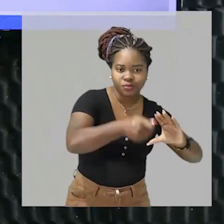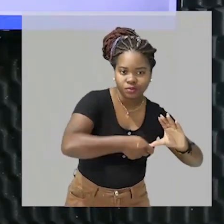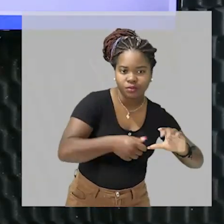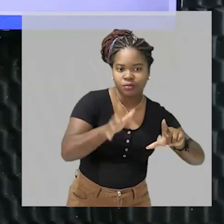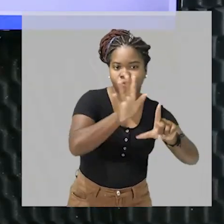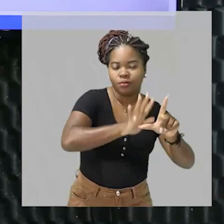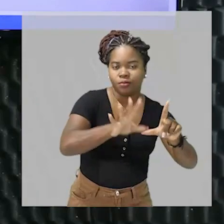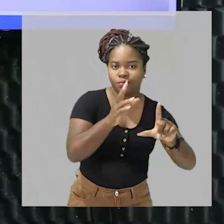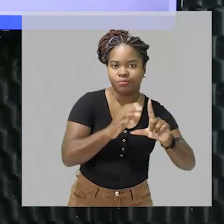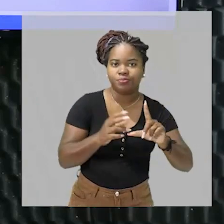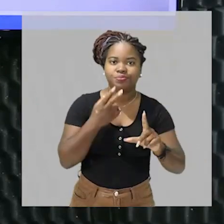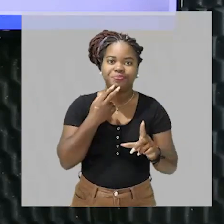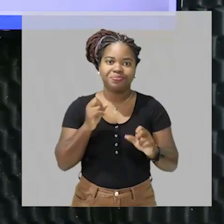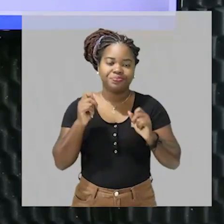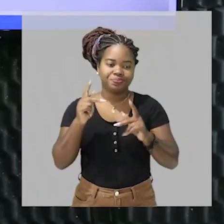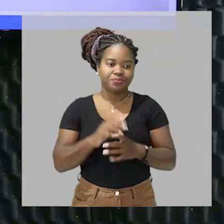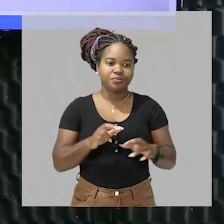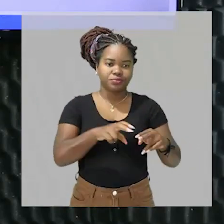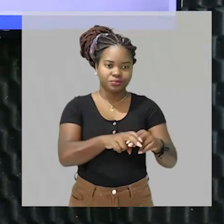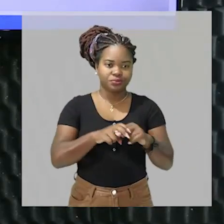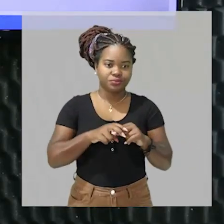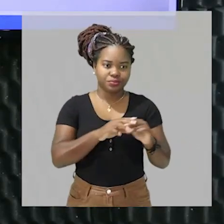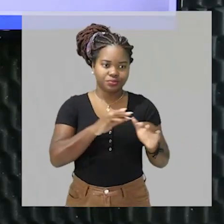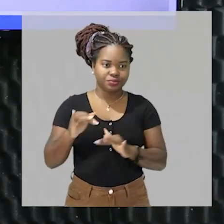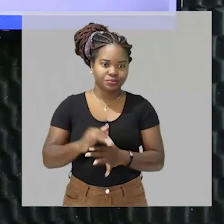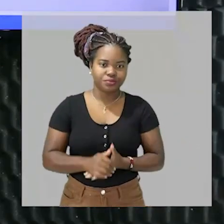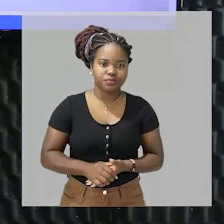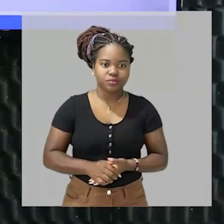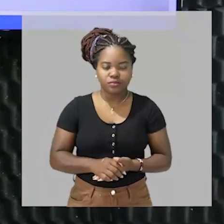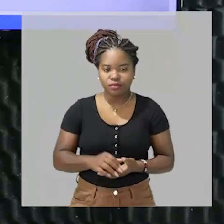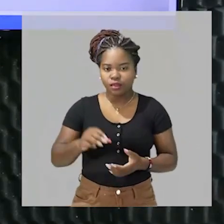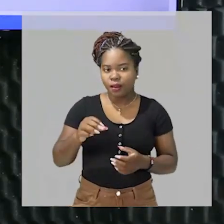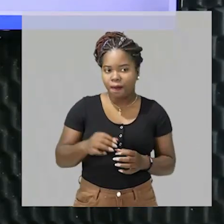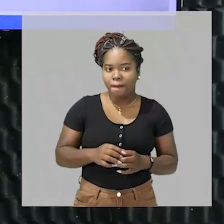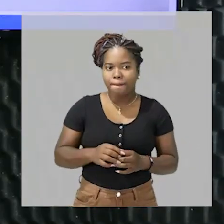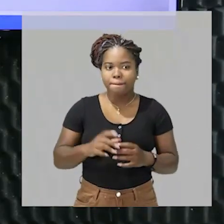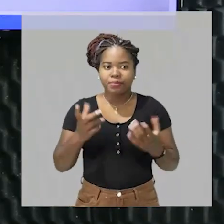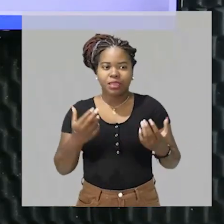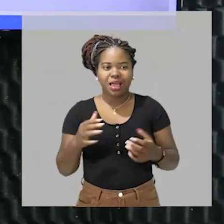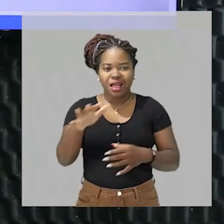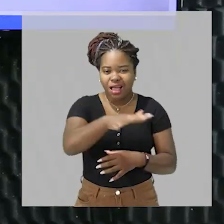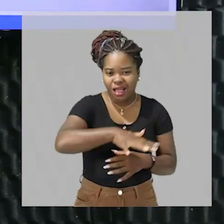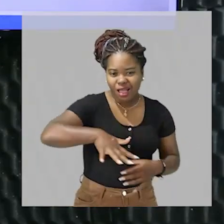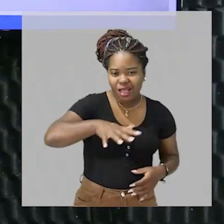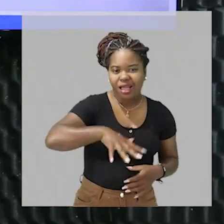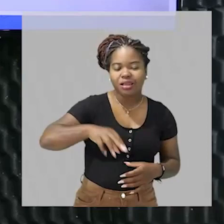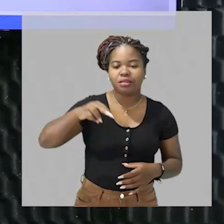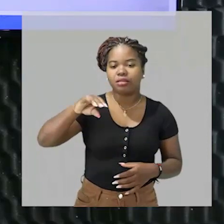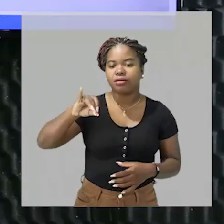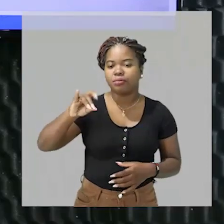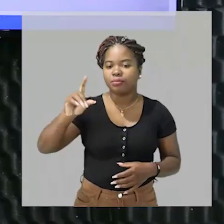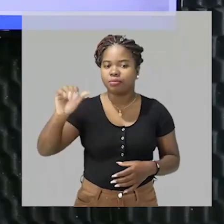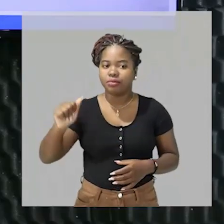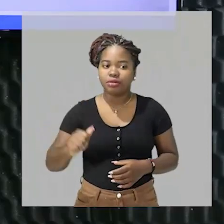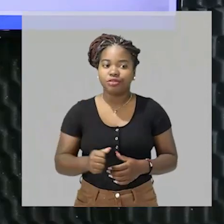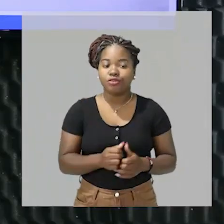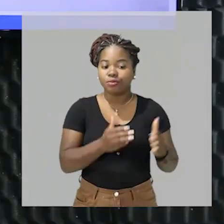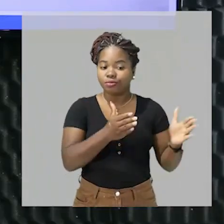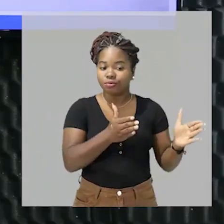as mídias são responsáveis, principalmente a internet hoje, são responsáveis pelo processo de divulgação